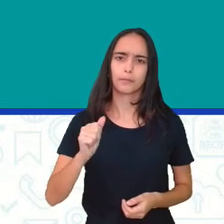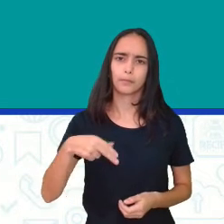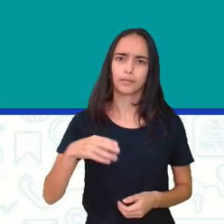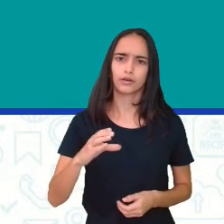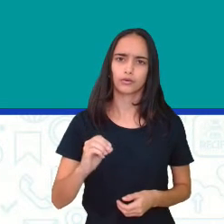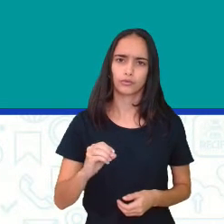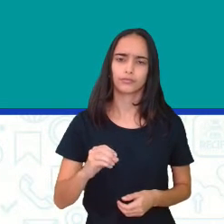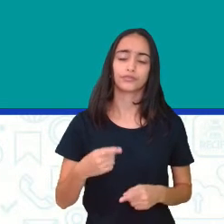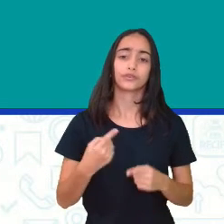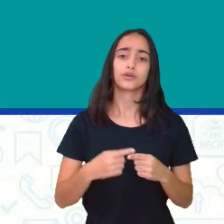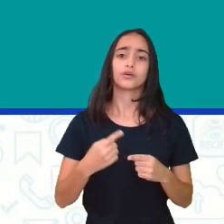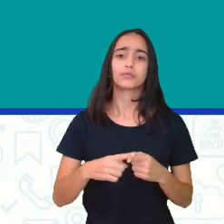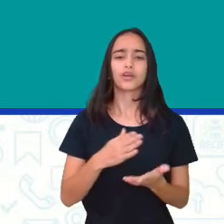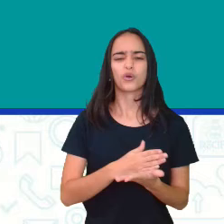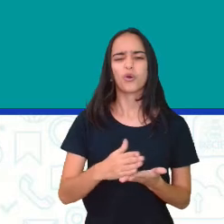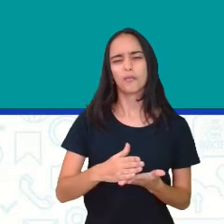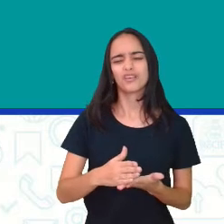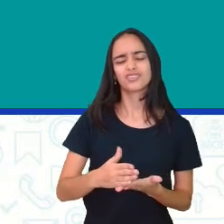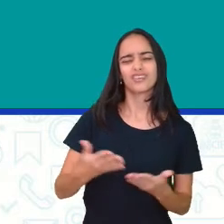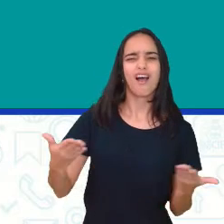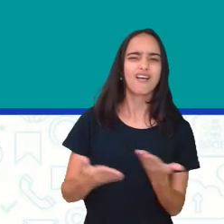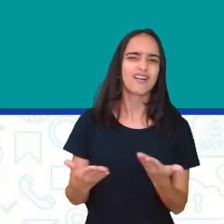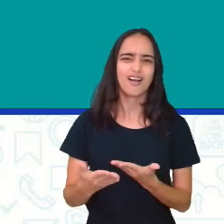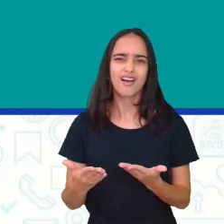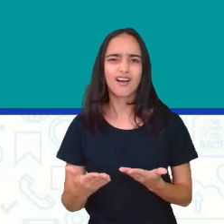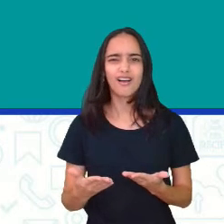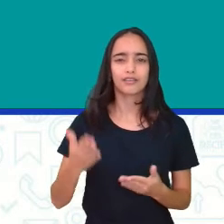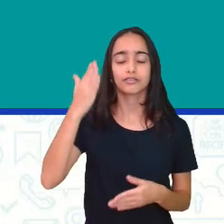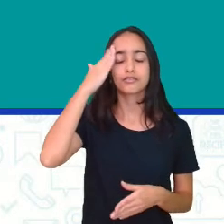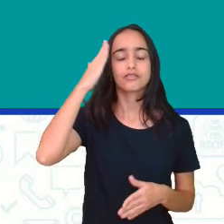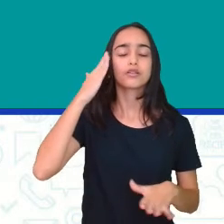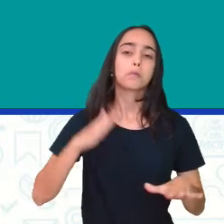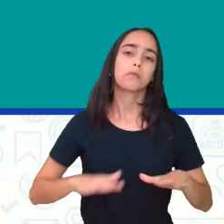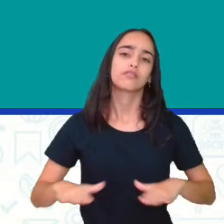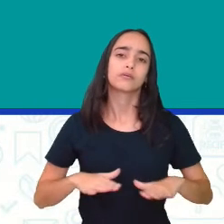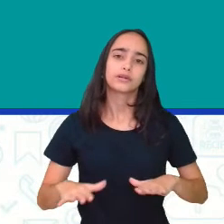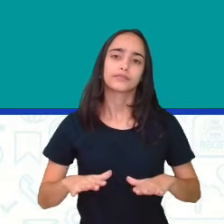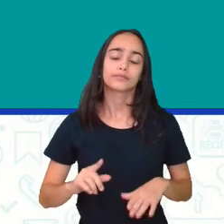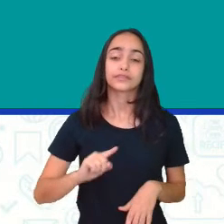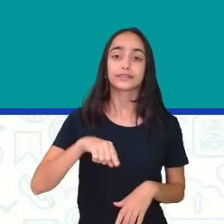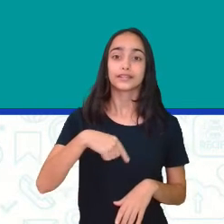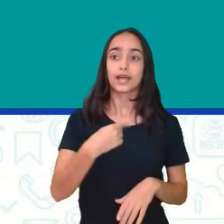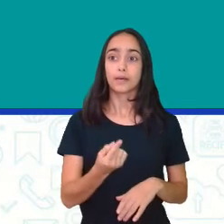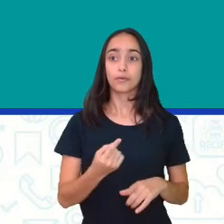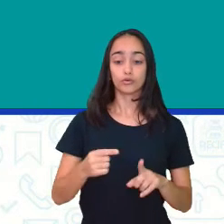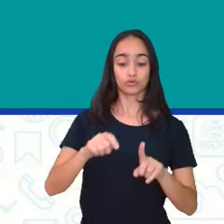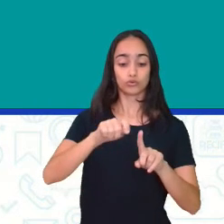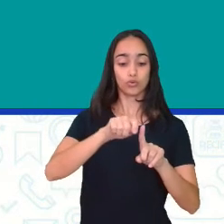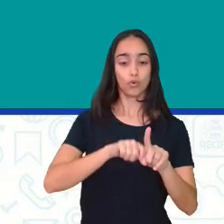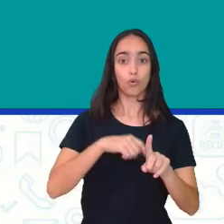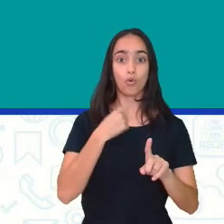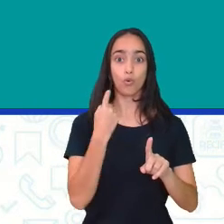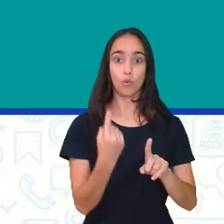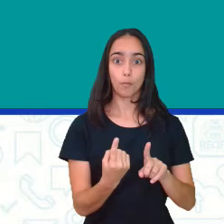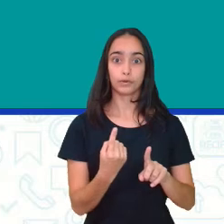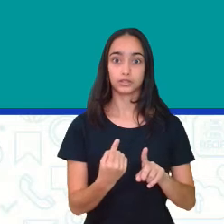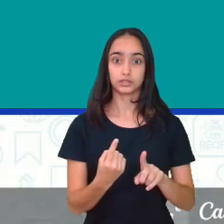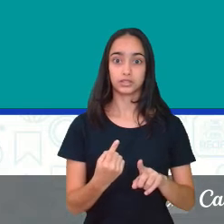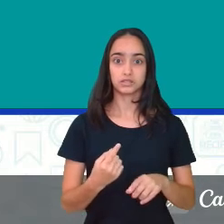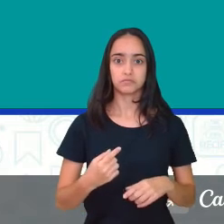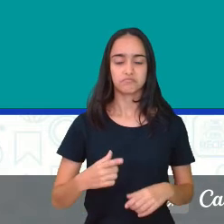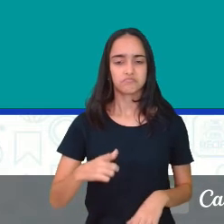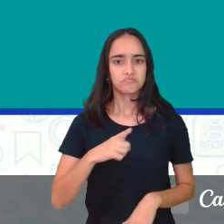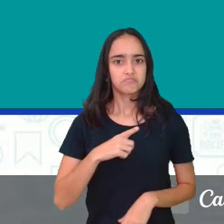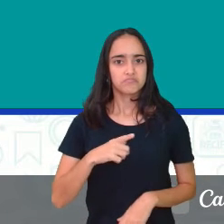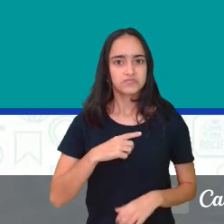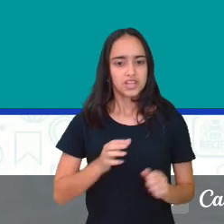ali ainda entendendo como é o movimento. E aí depois de um mês treinando, né, ele se sente seguro. Ele